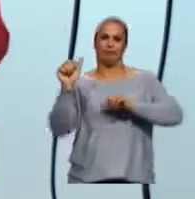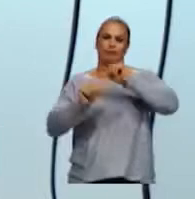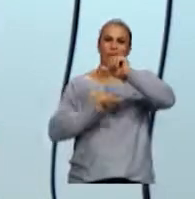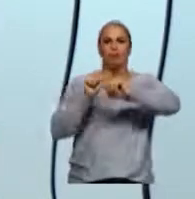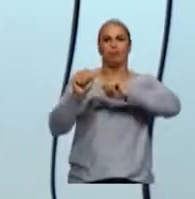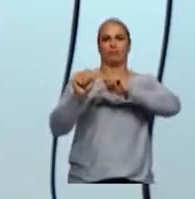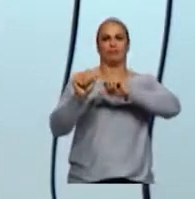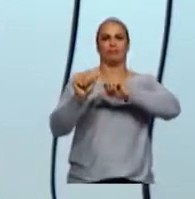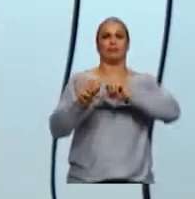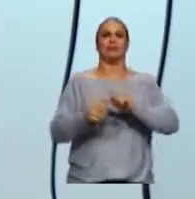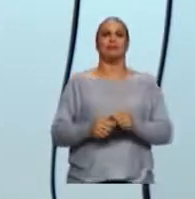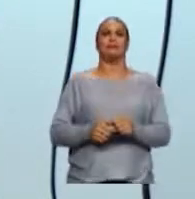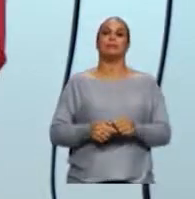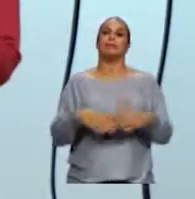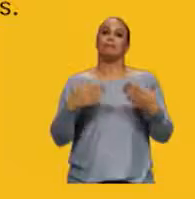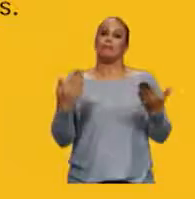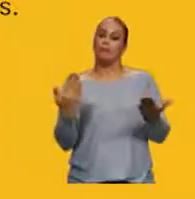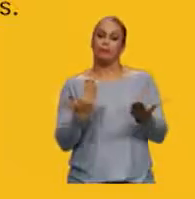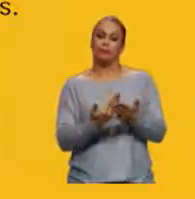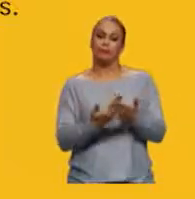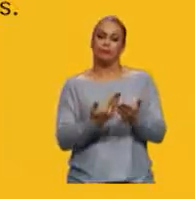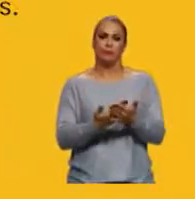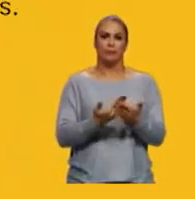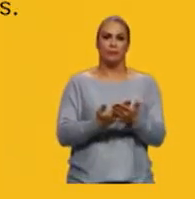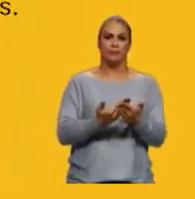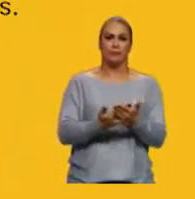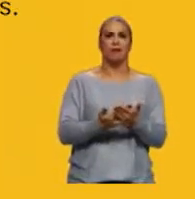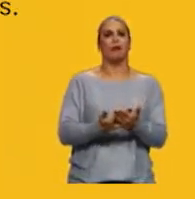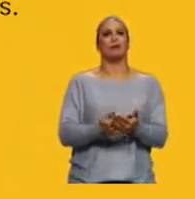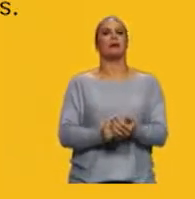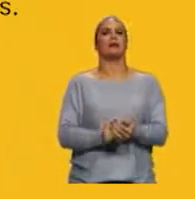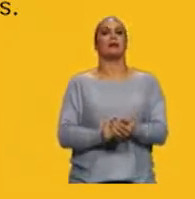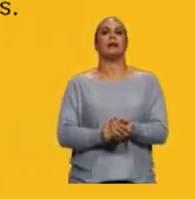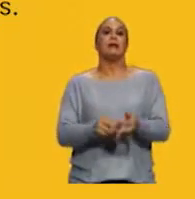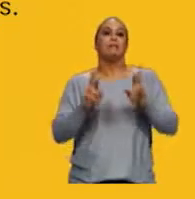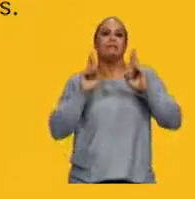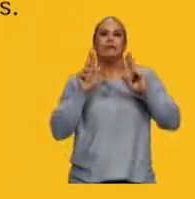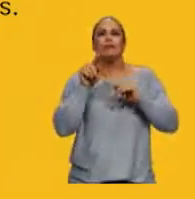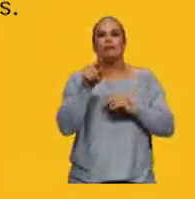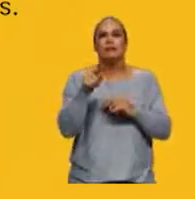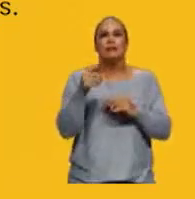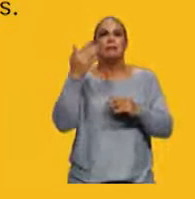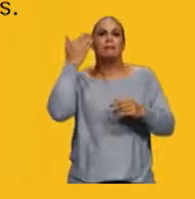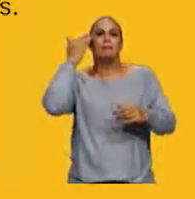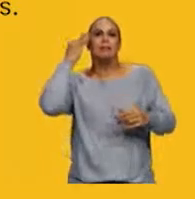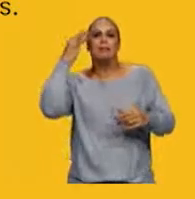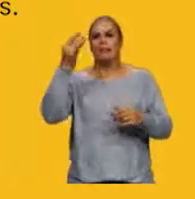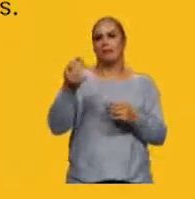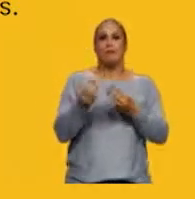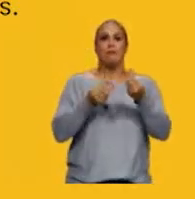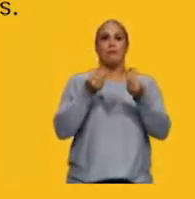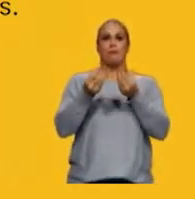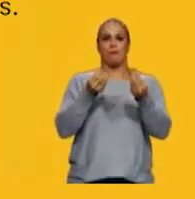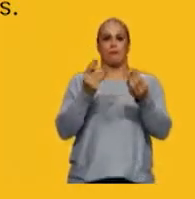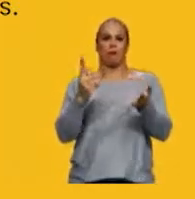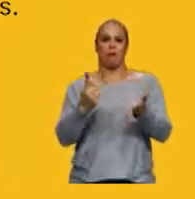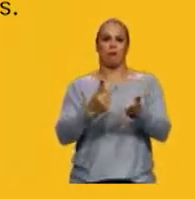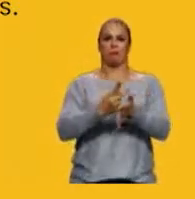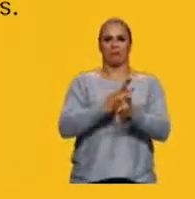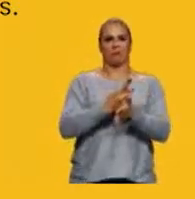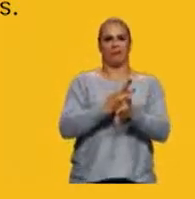venha conhecer como ocorre o processo de respiração, identificar os órgãos que compõem o